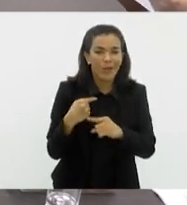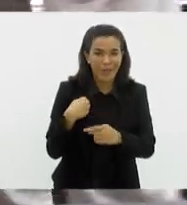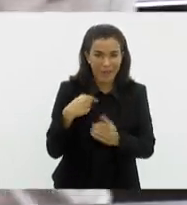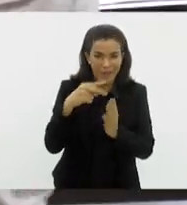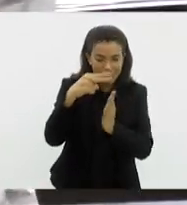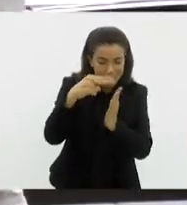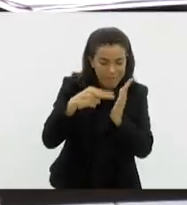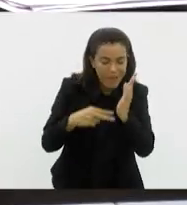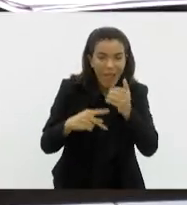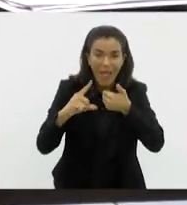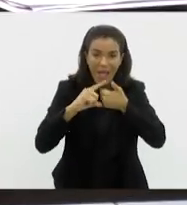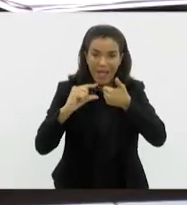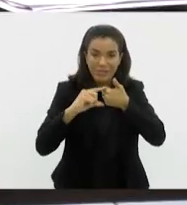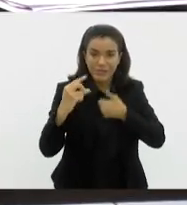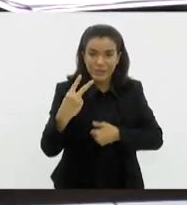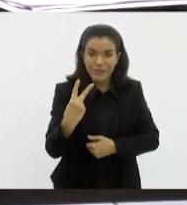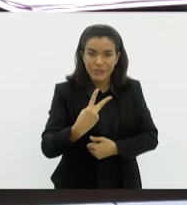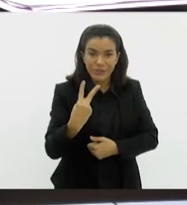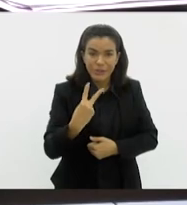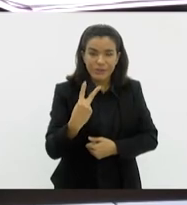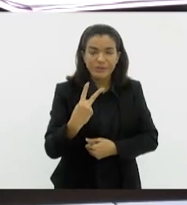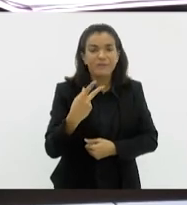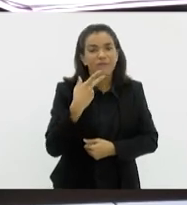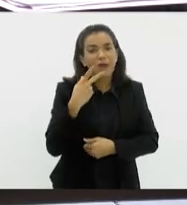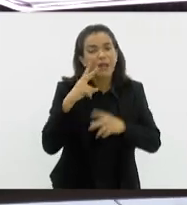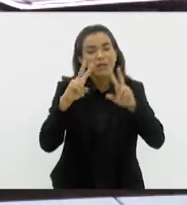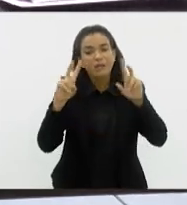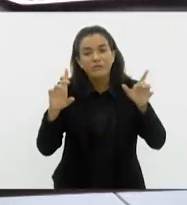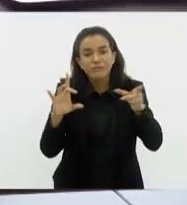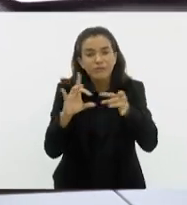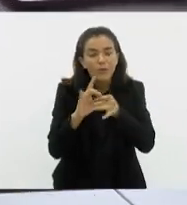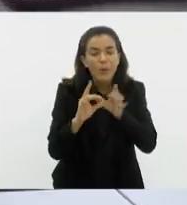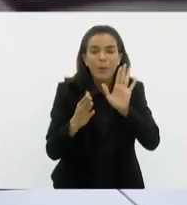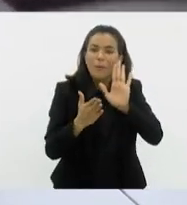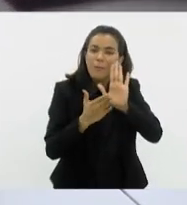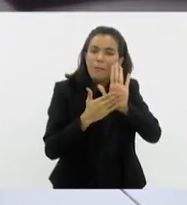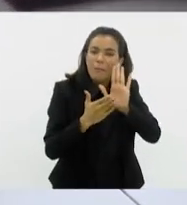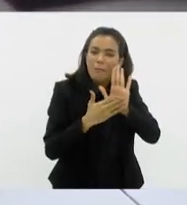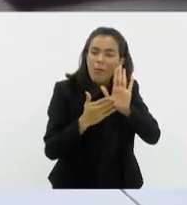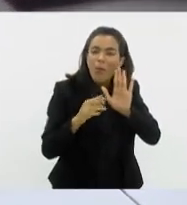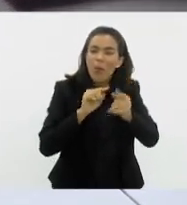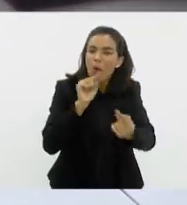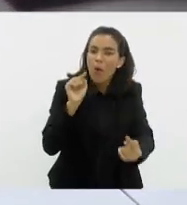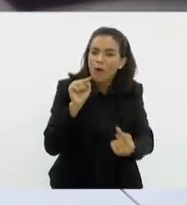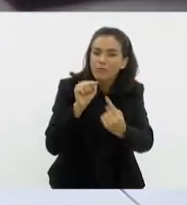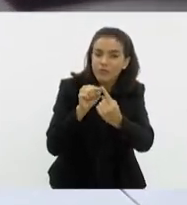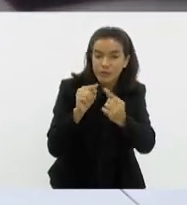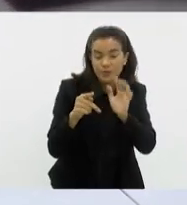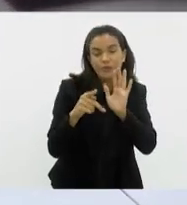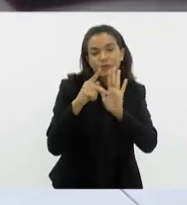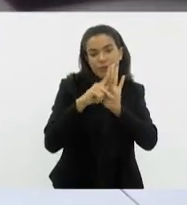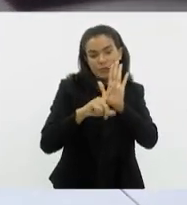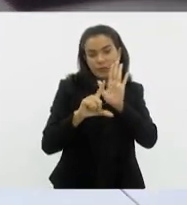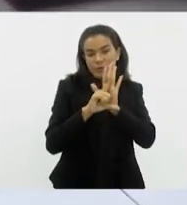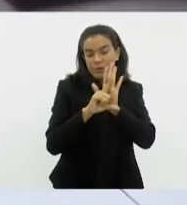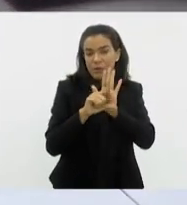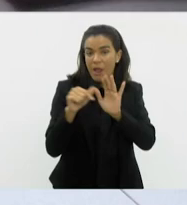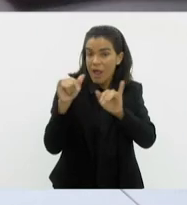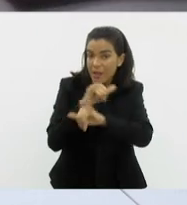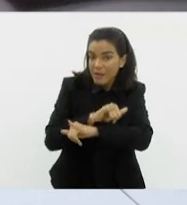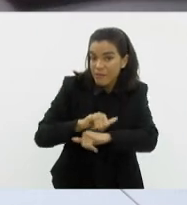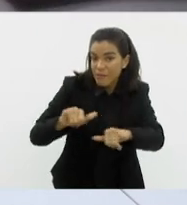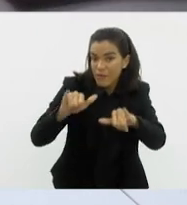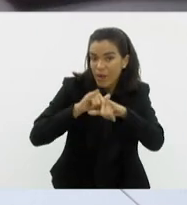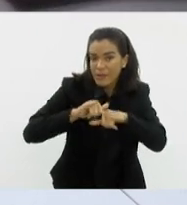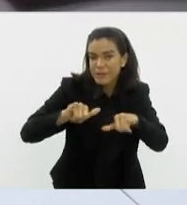no artigo 2º, ele fala com relação ao propósito, né, do projeto. Então, se é a